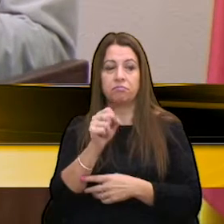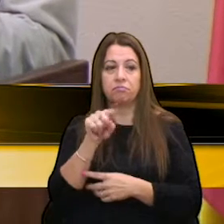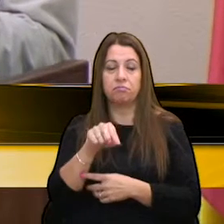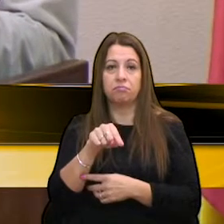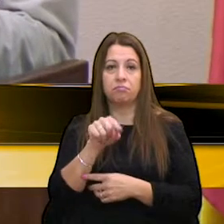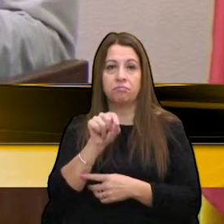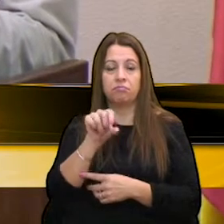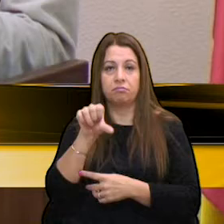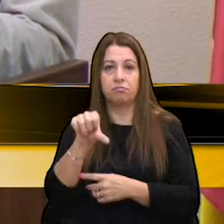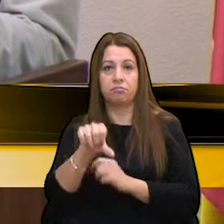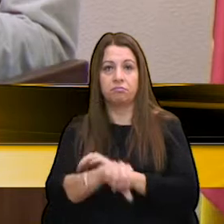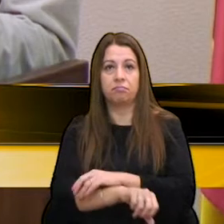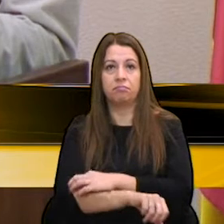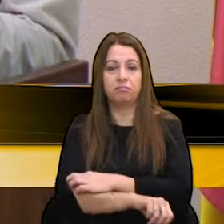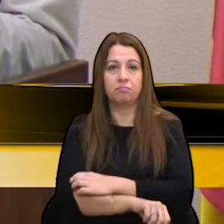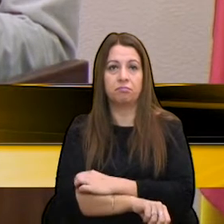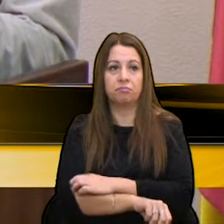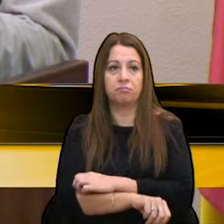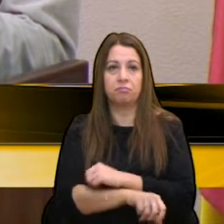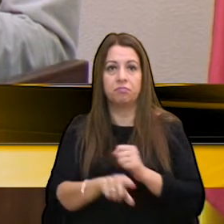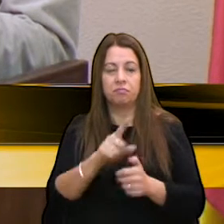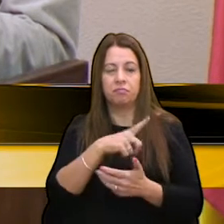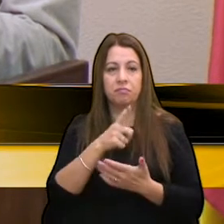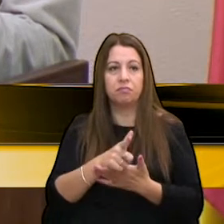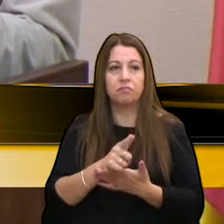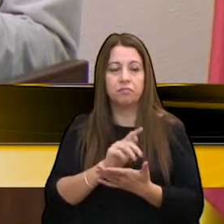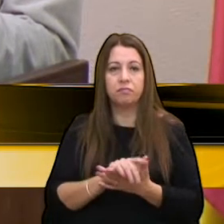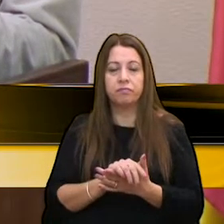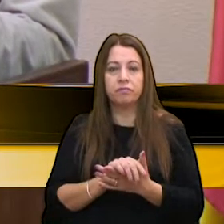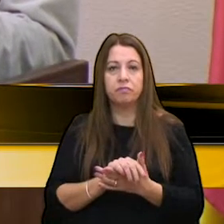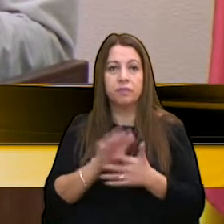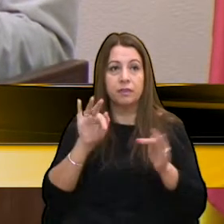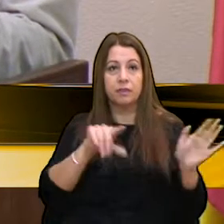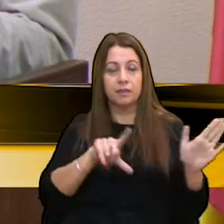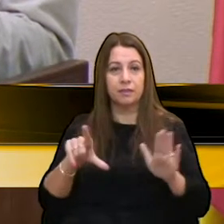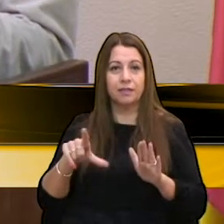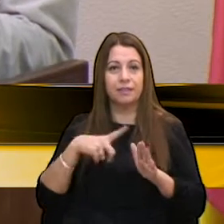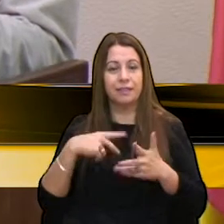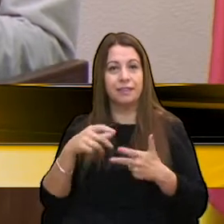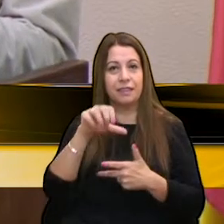18,9%. Mais tempo livre, férias e fim de semana,